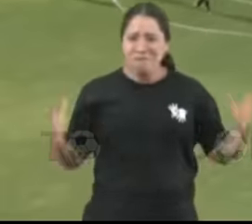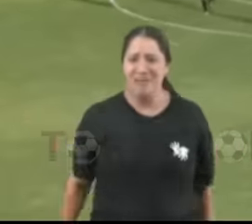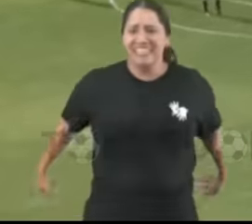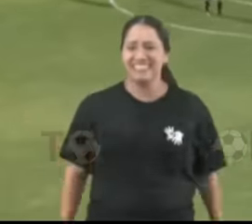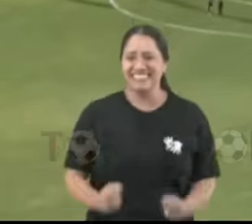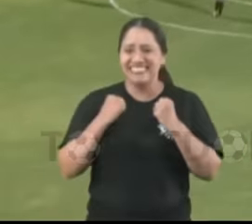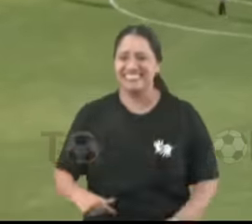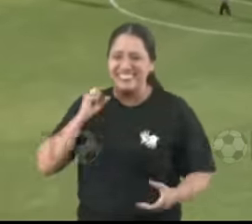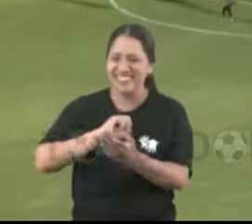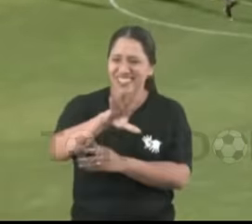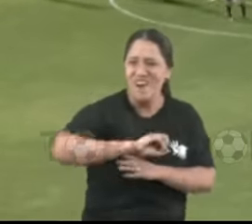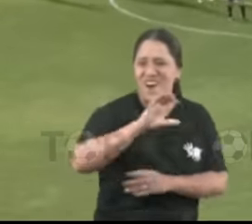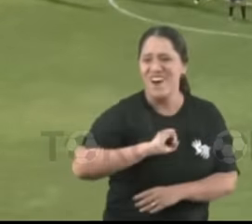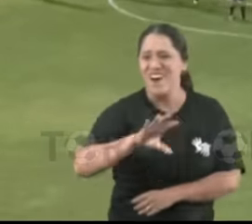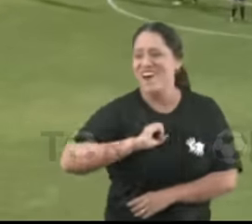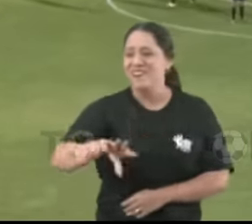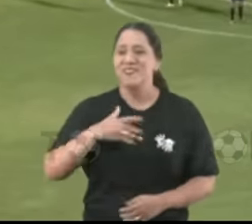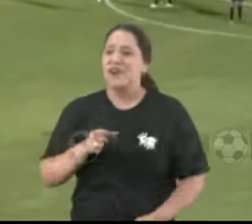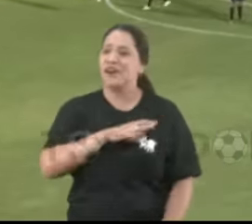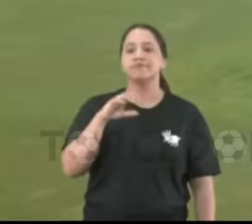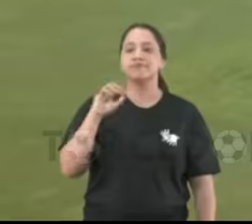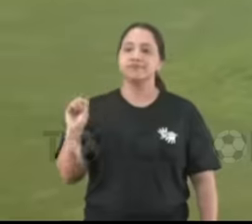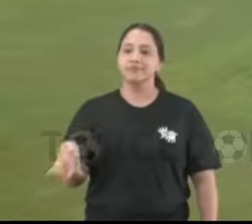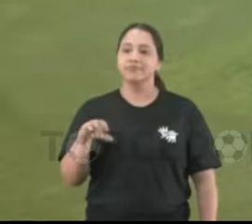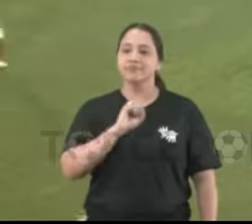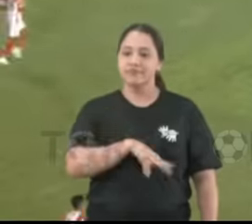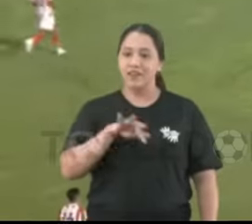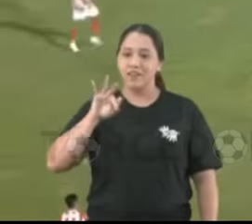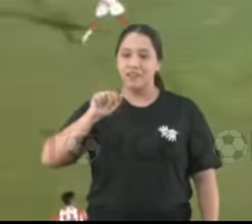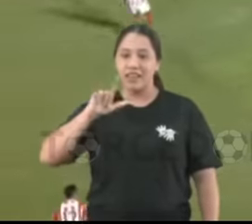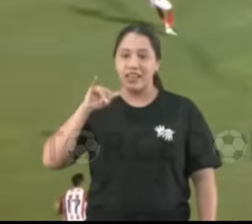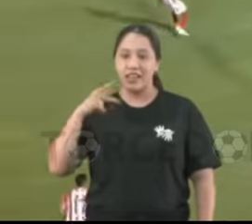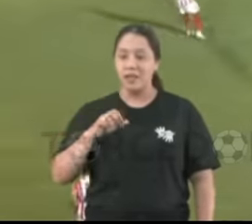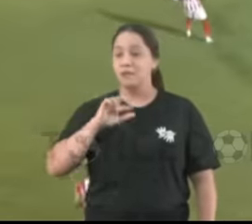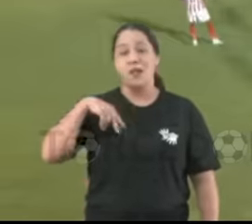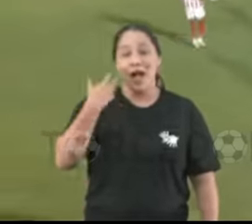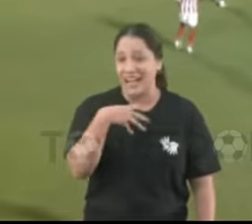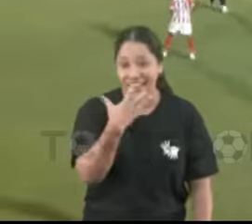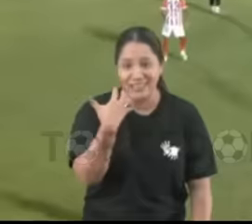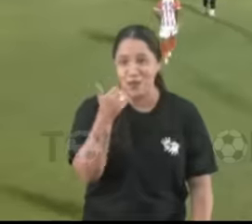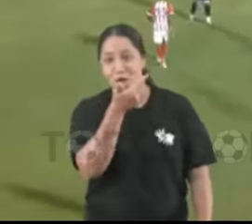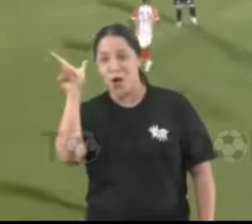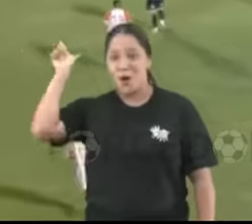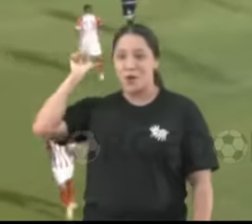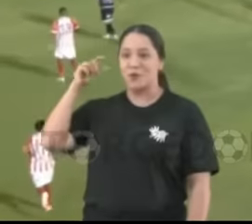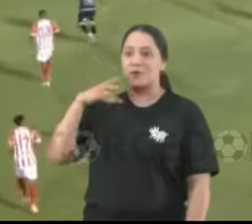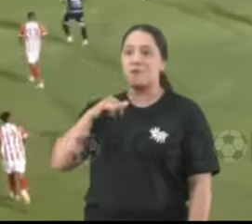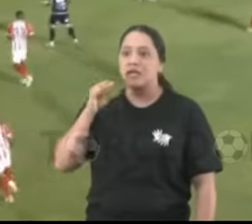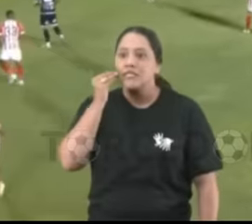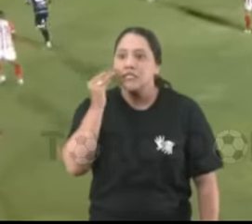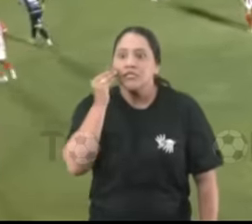chute cruzado, bola chata, perigosa. Felipe Amorim, não é o cantor, é outro. Marcelo,